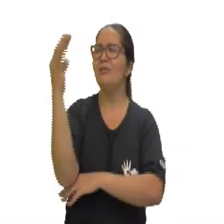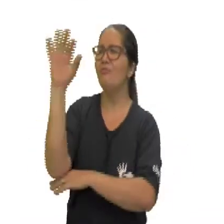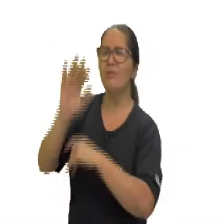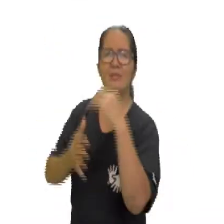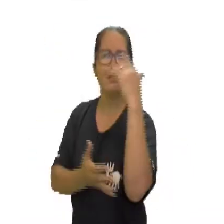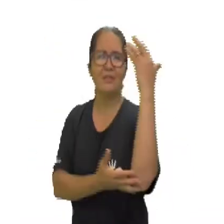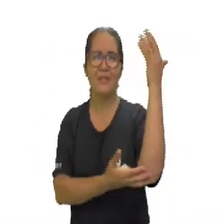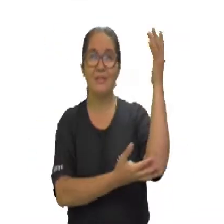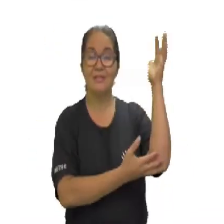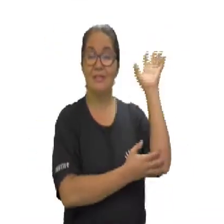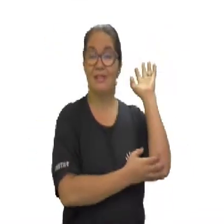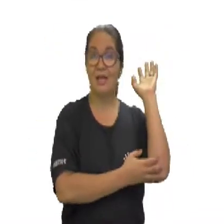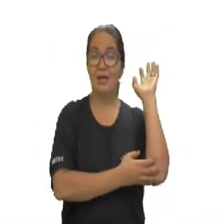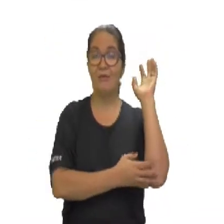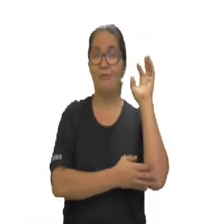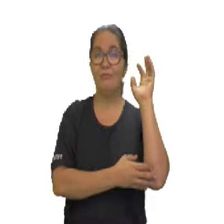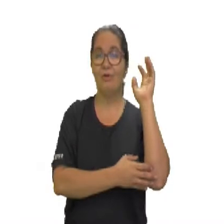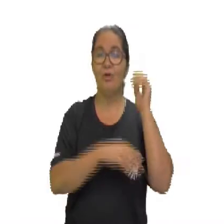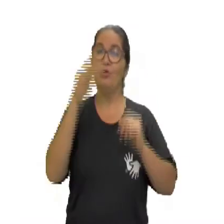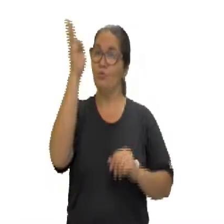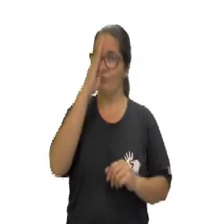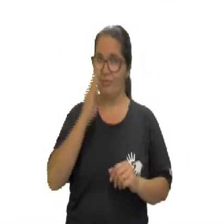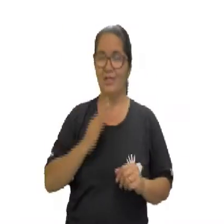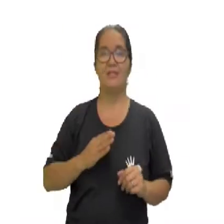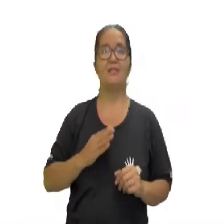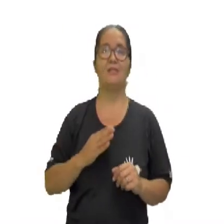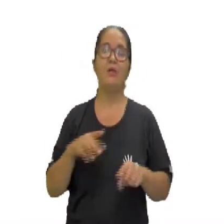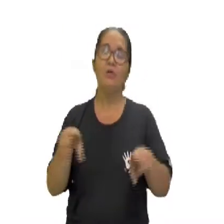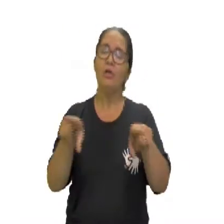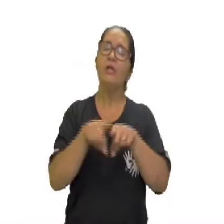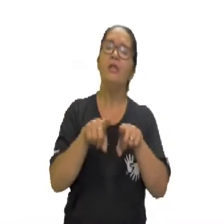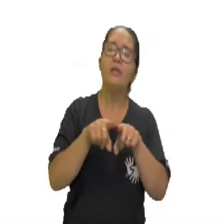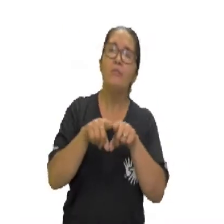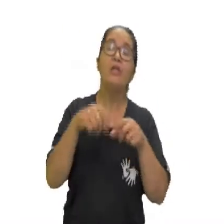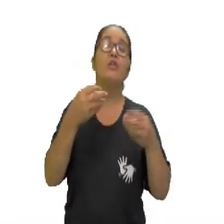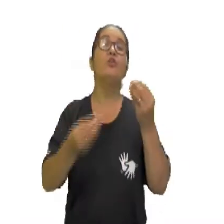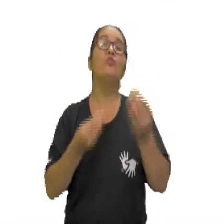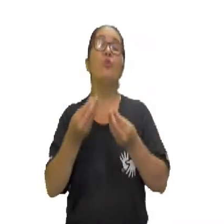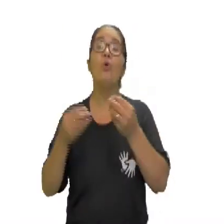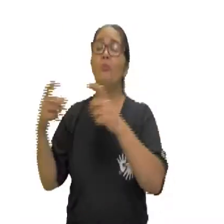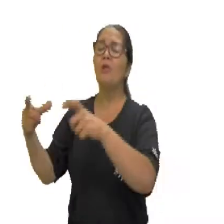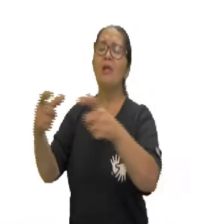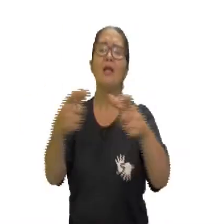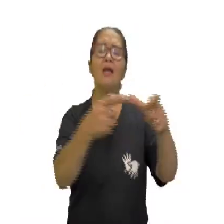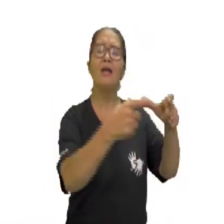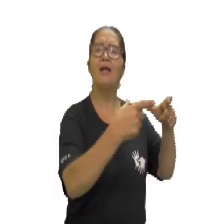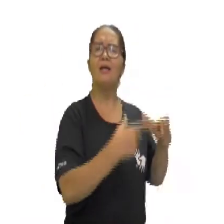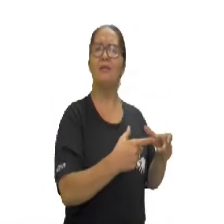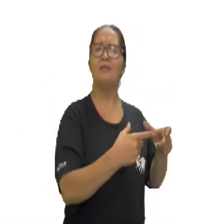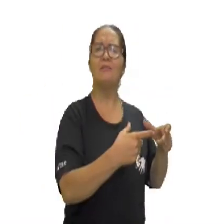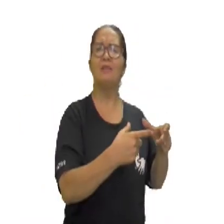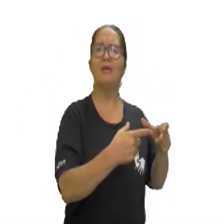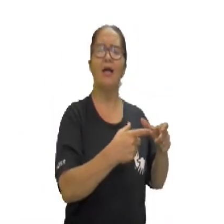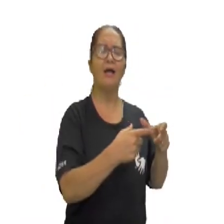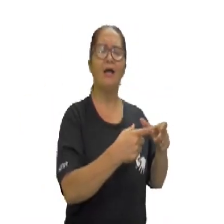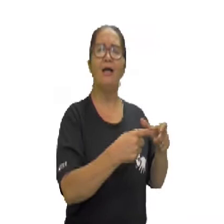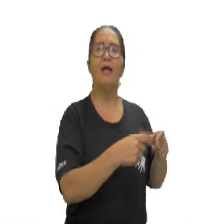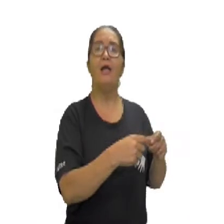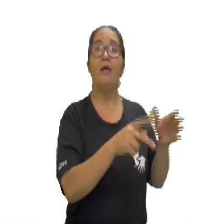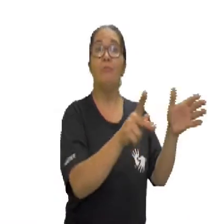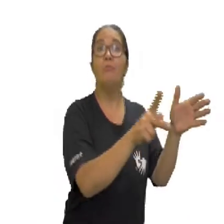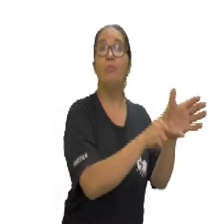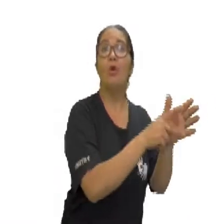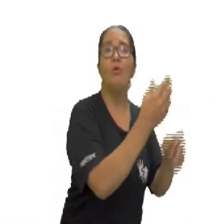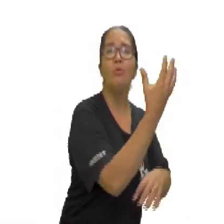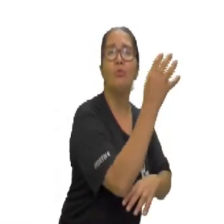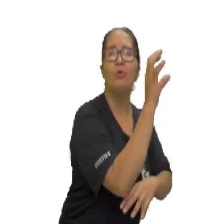situações que favorecem ao crescimento e desenvolvimento de cada vegetação. Então, a gente falou sobre o clima, sobre o relevo,